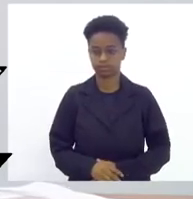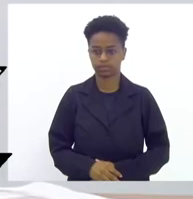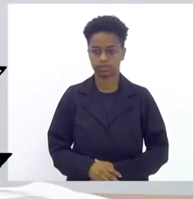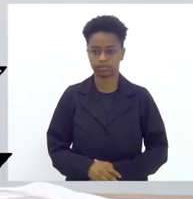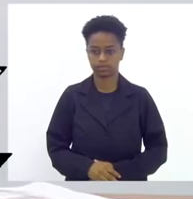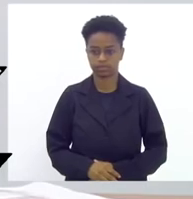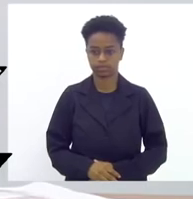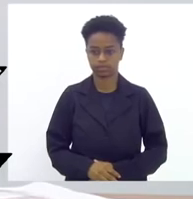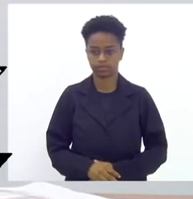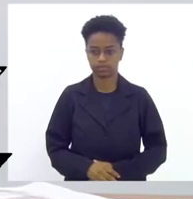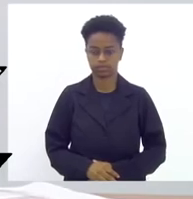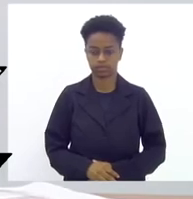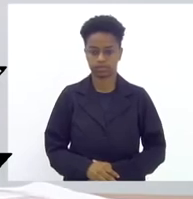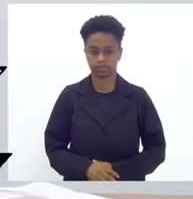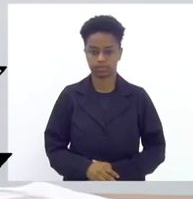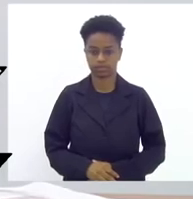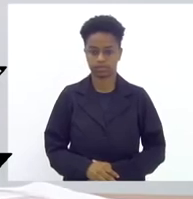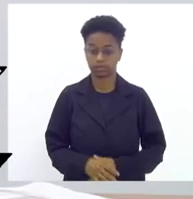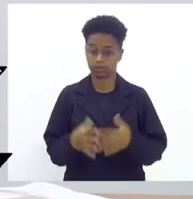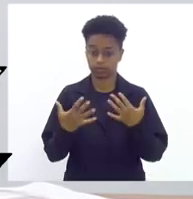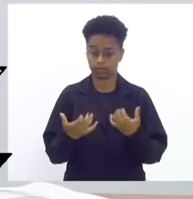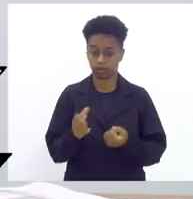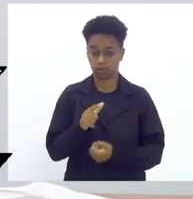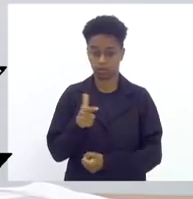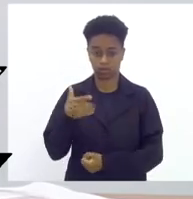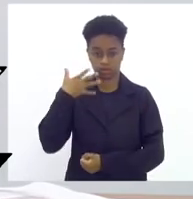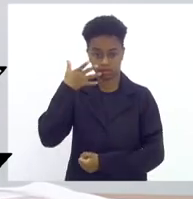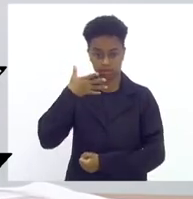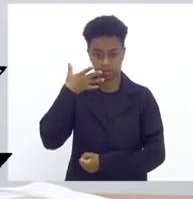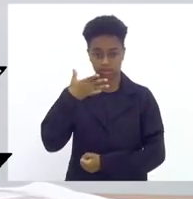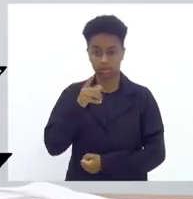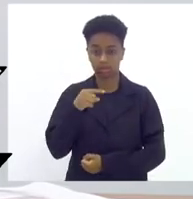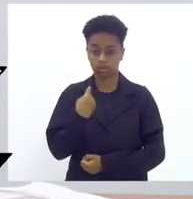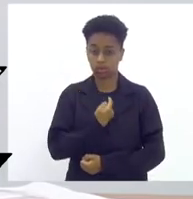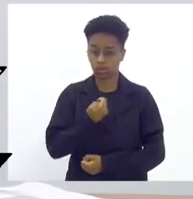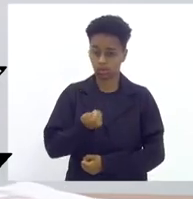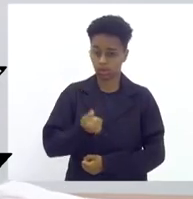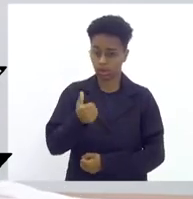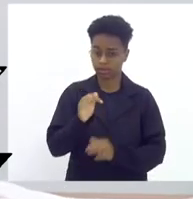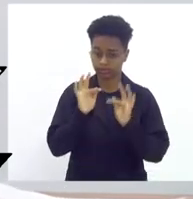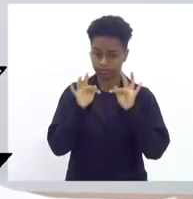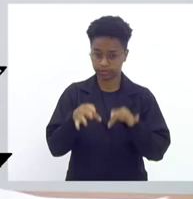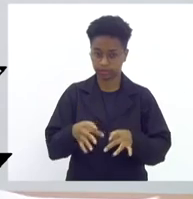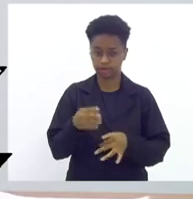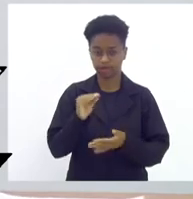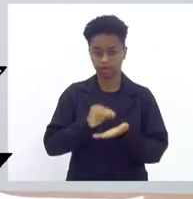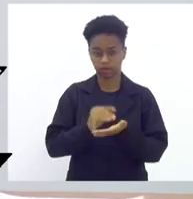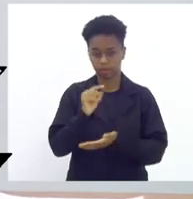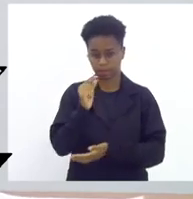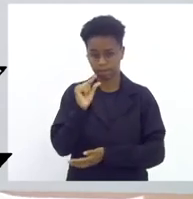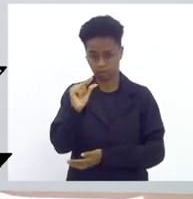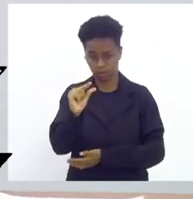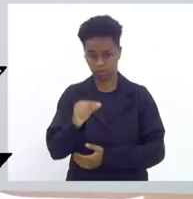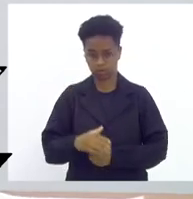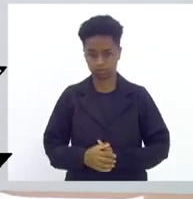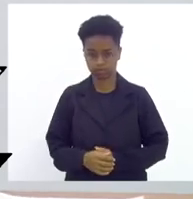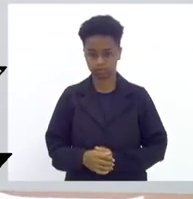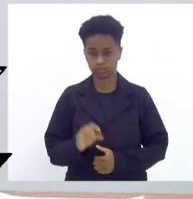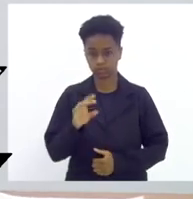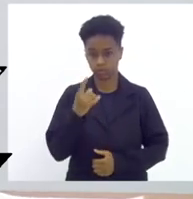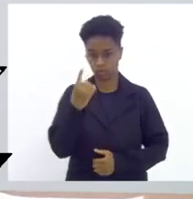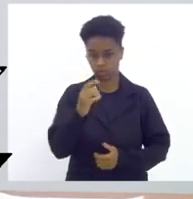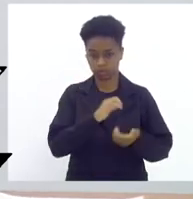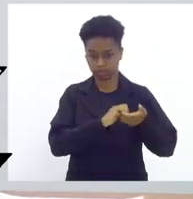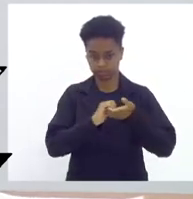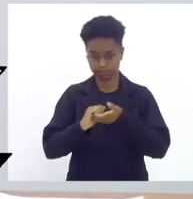vamos lá então para mais uma fala aqui e a gente tá chegando no final gente falta um pouco as falas aqui da mesa só uma